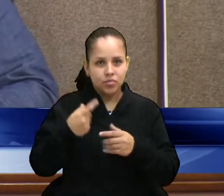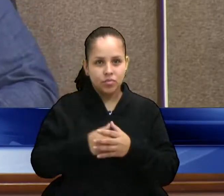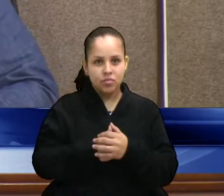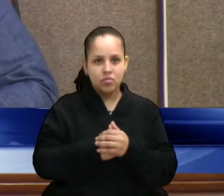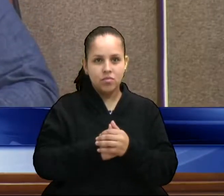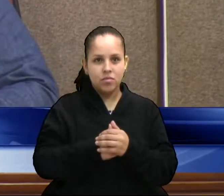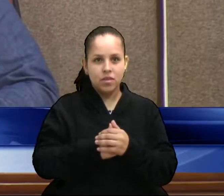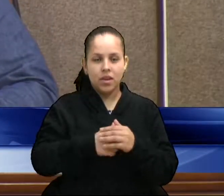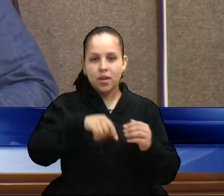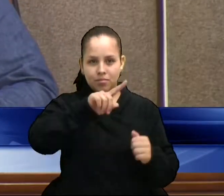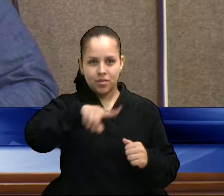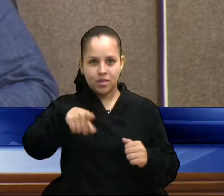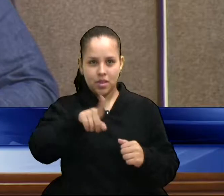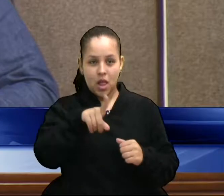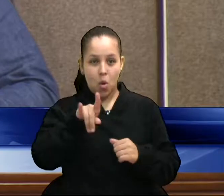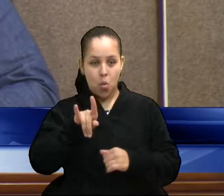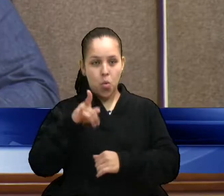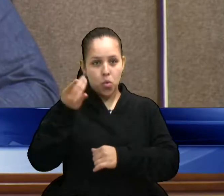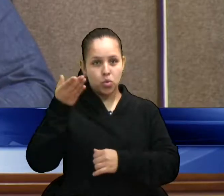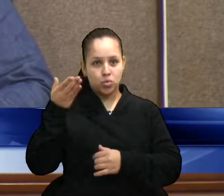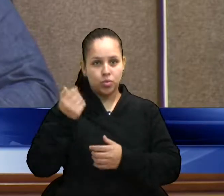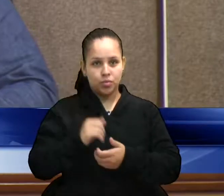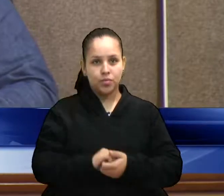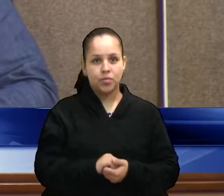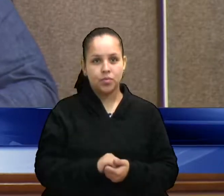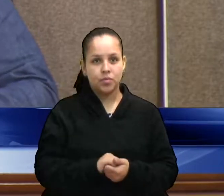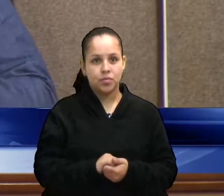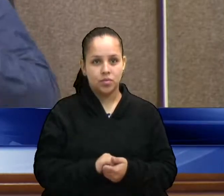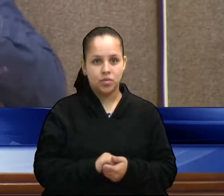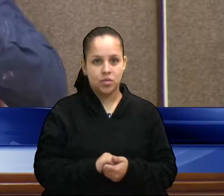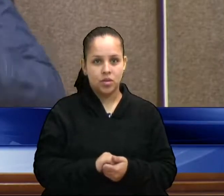certame. Essa é a questão